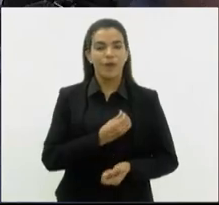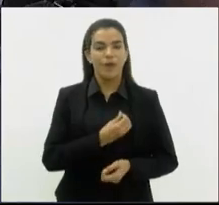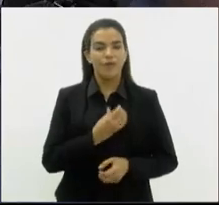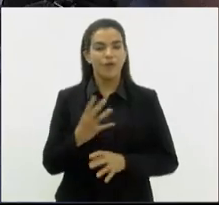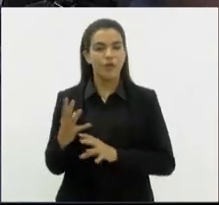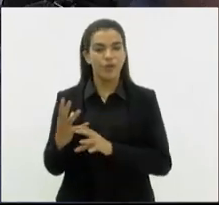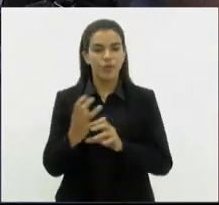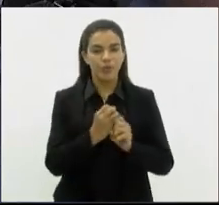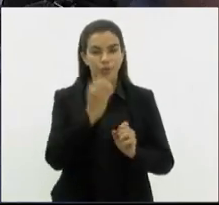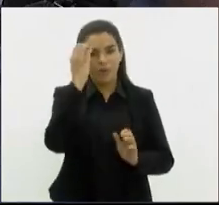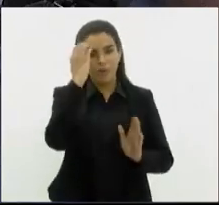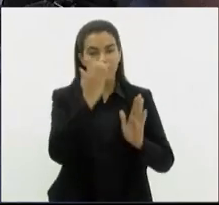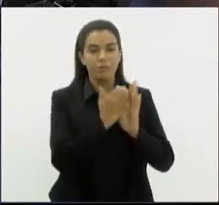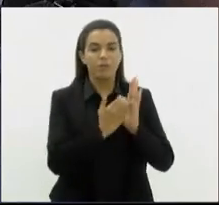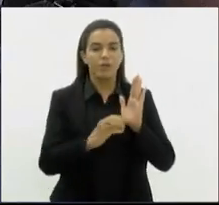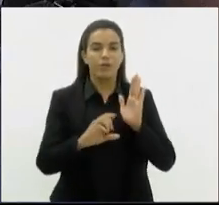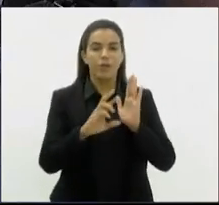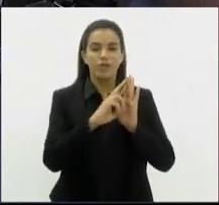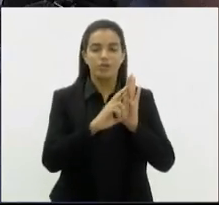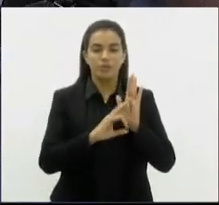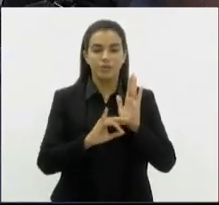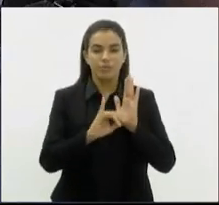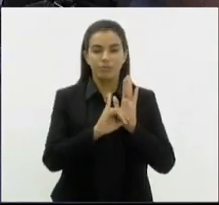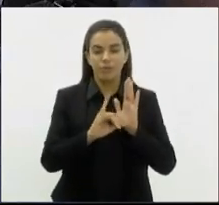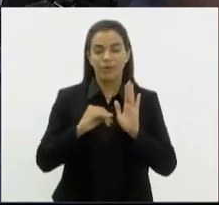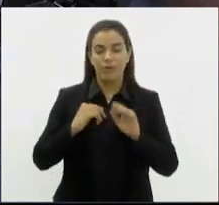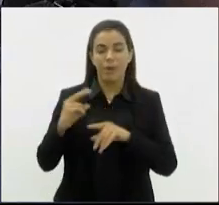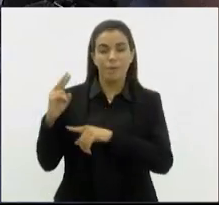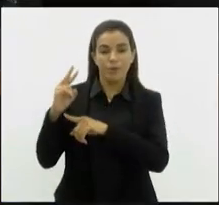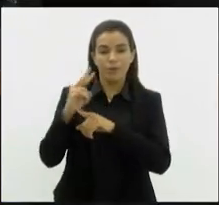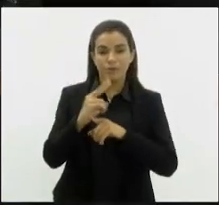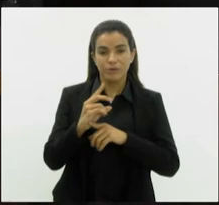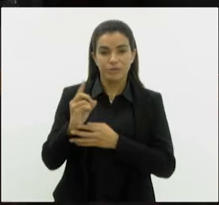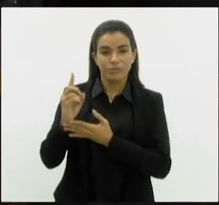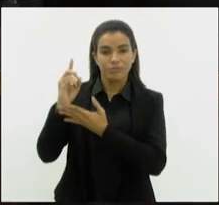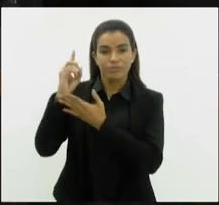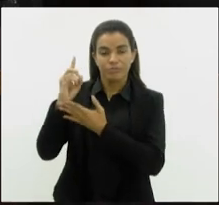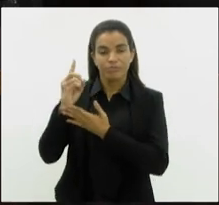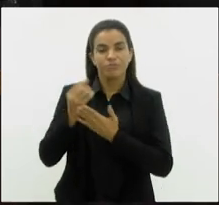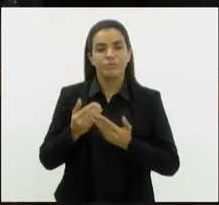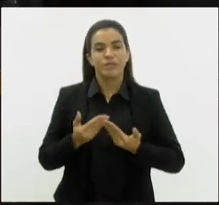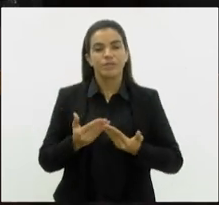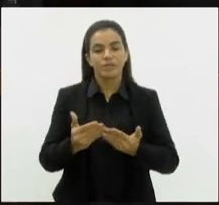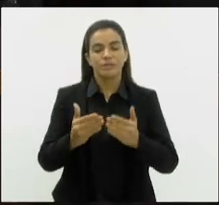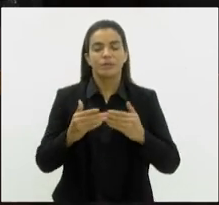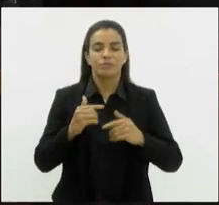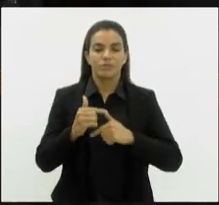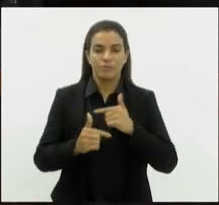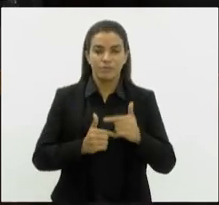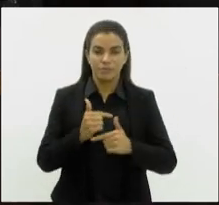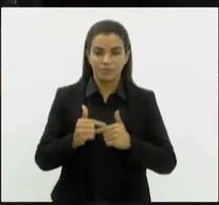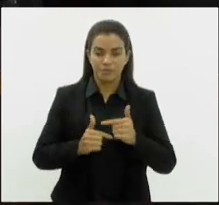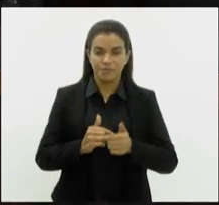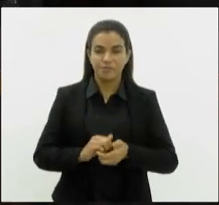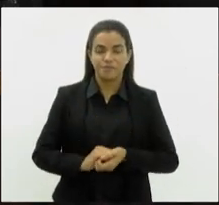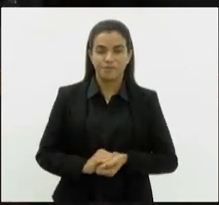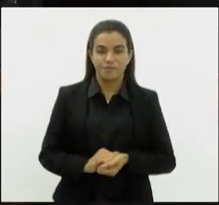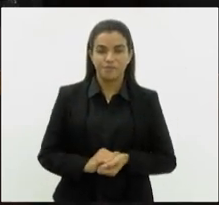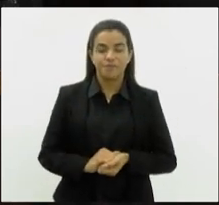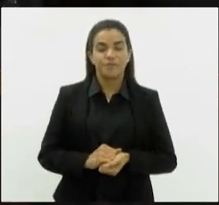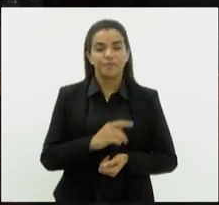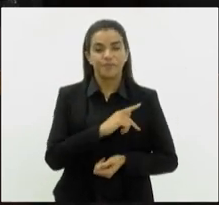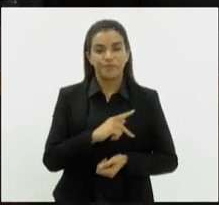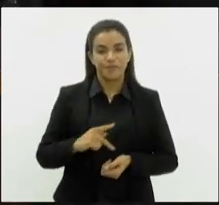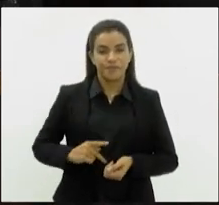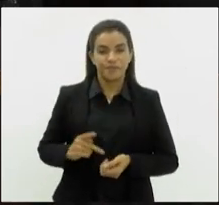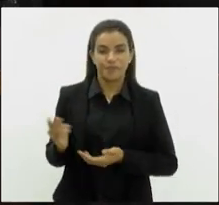Havendo número legal e sobre a proteção de Deus, iniciamos nosso trabalho. A